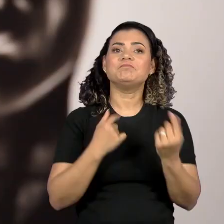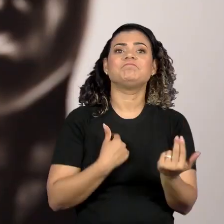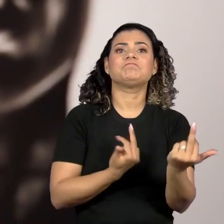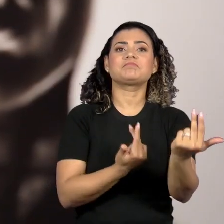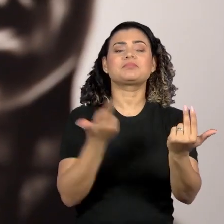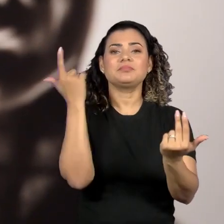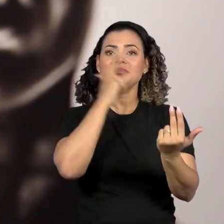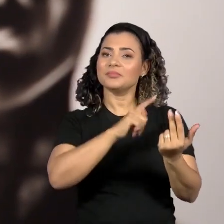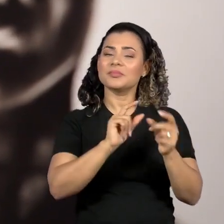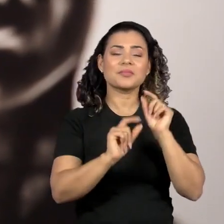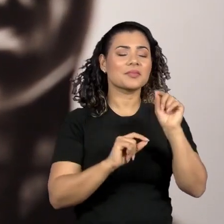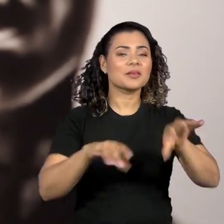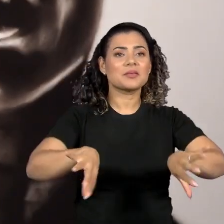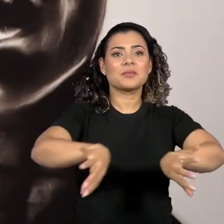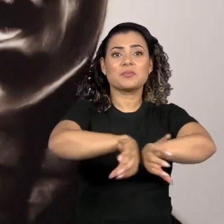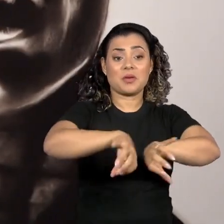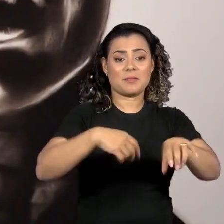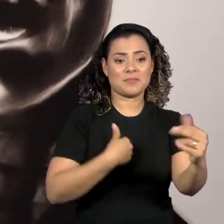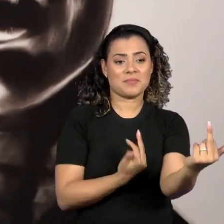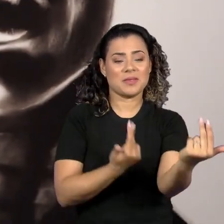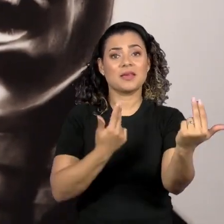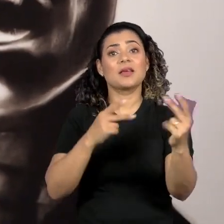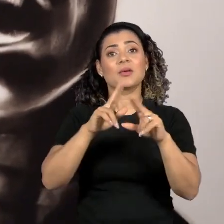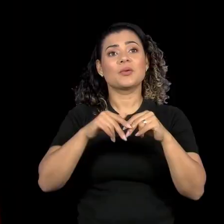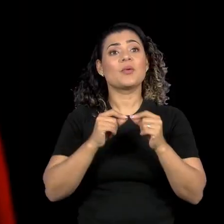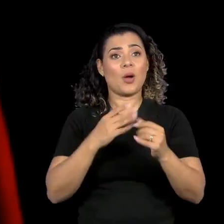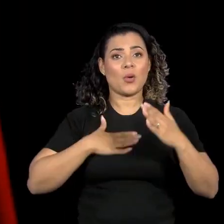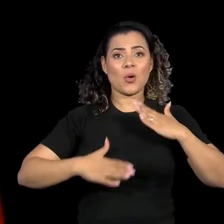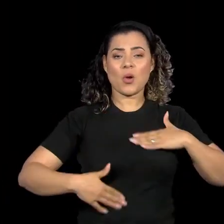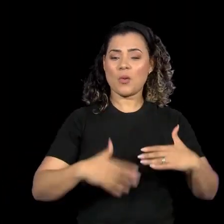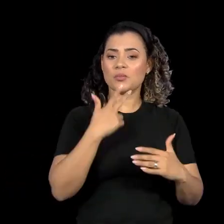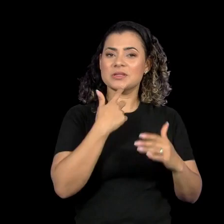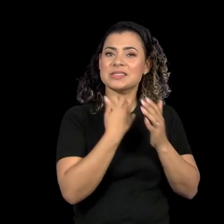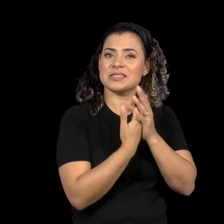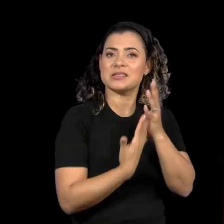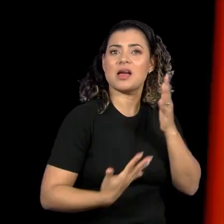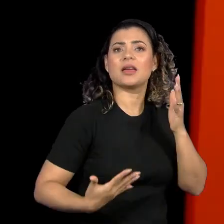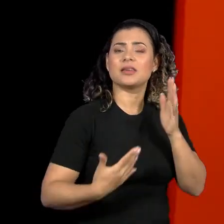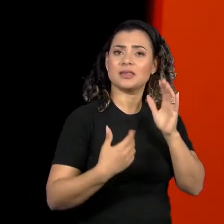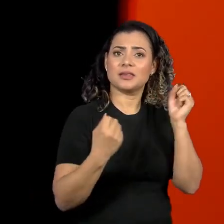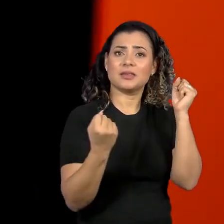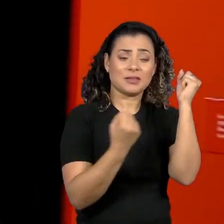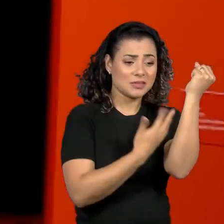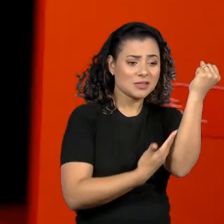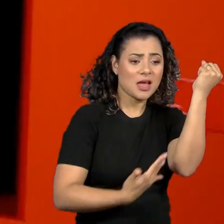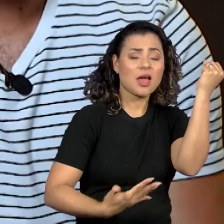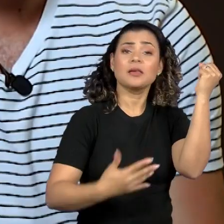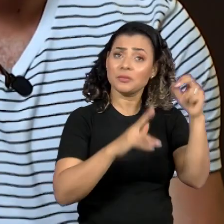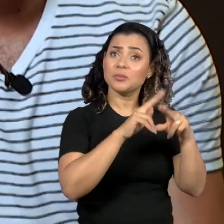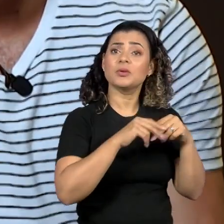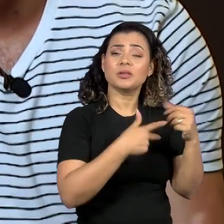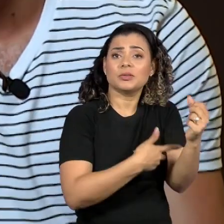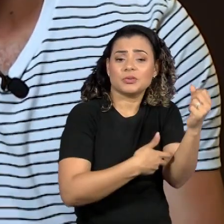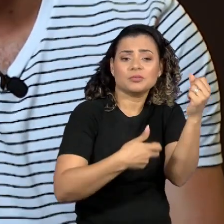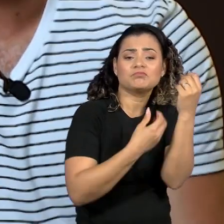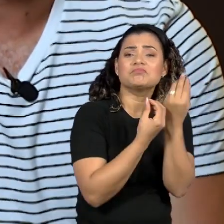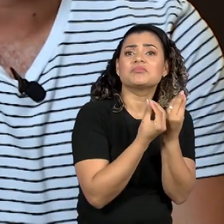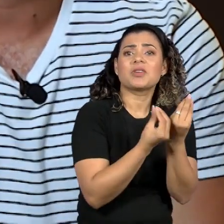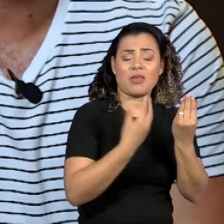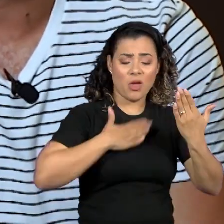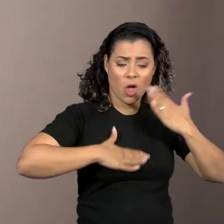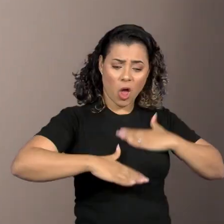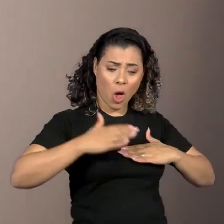fazer ele dessa maneira que se aproxima tanto de sangue, de corpo, e para falar dessa representatividade também, trazer o corpo